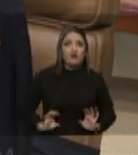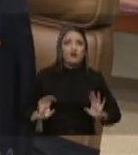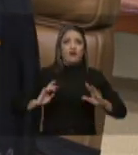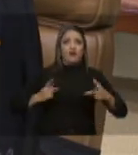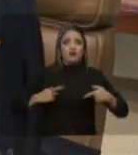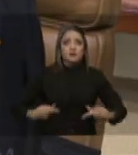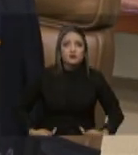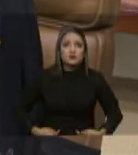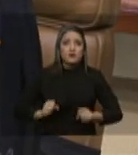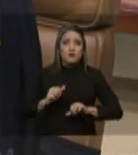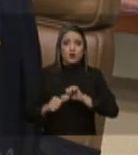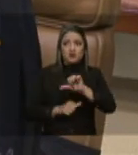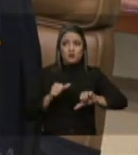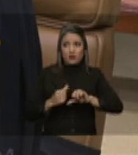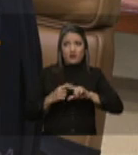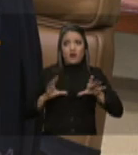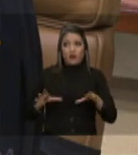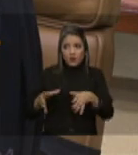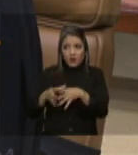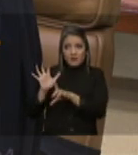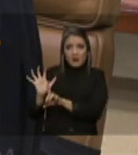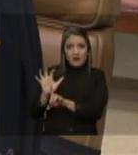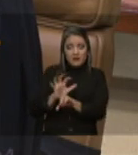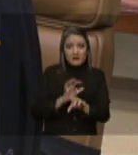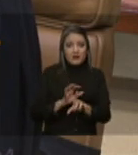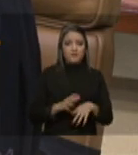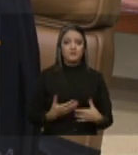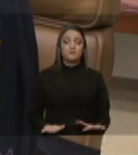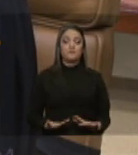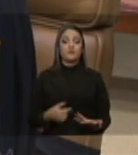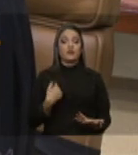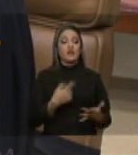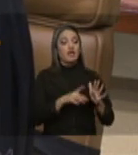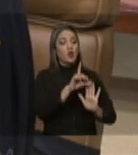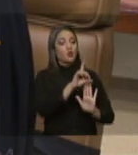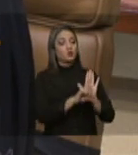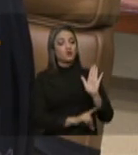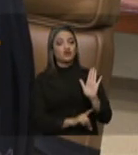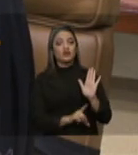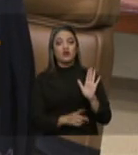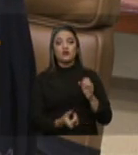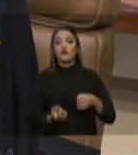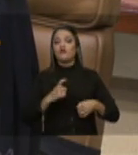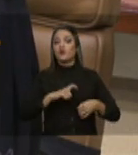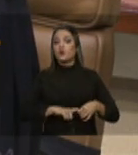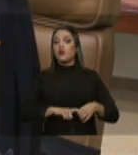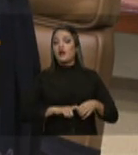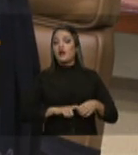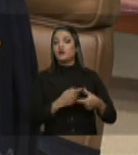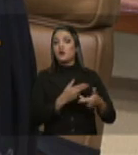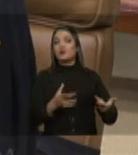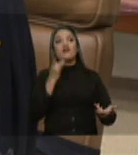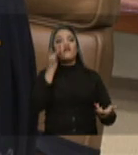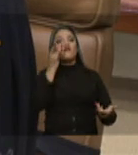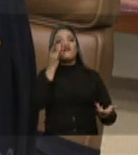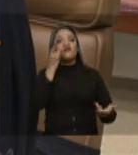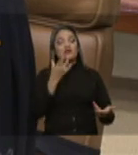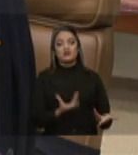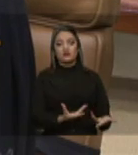com os outros e nós praticando portanto um direito que é um direito vinculado a uma ideia de território terra